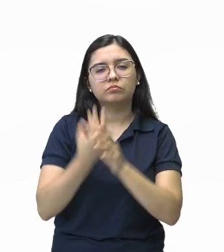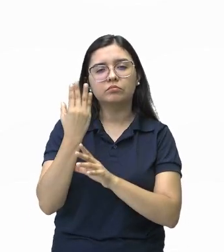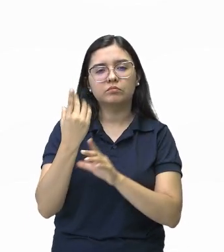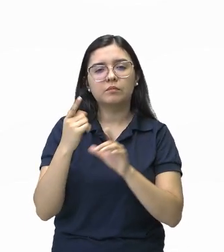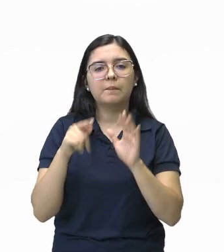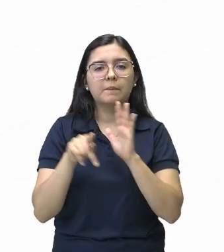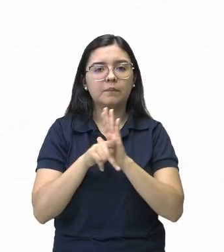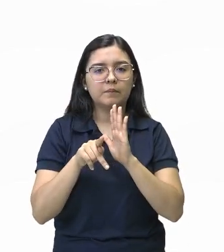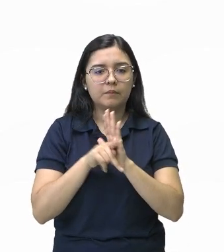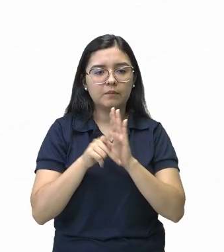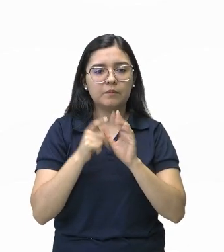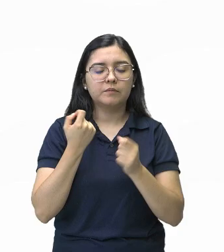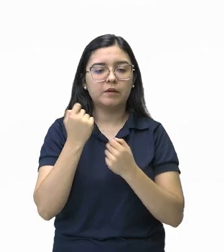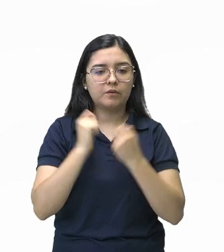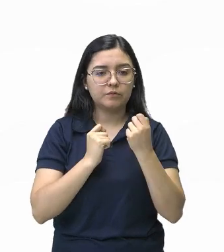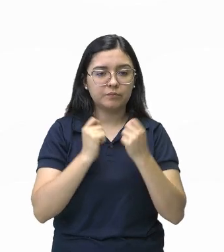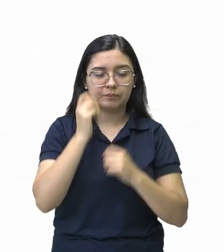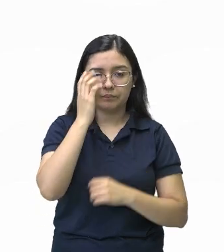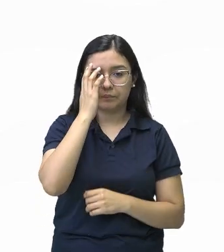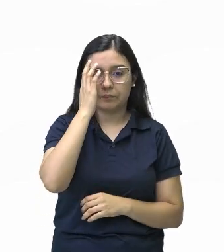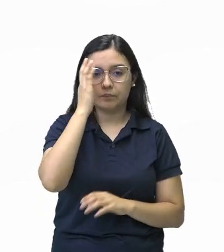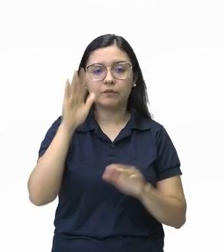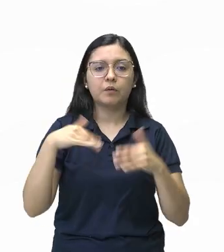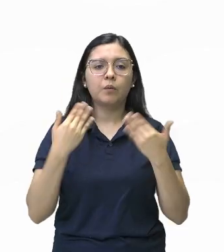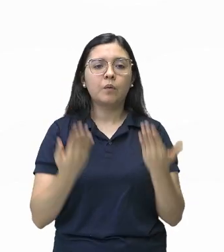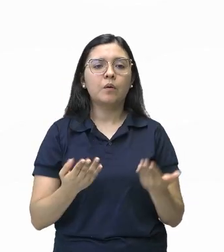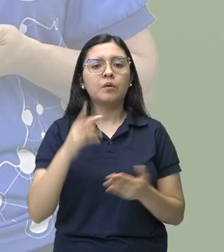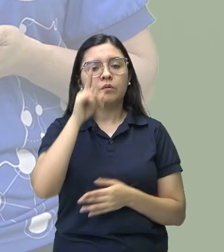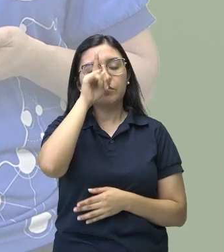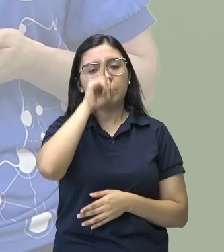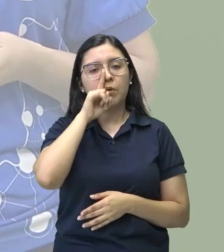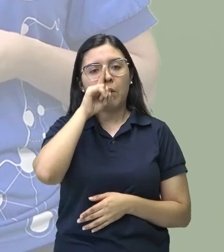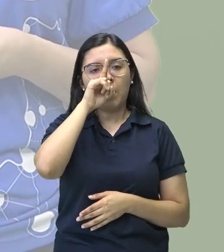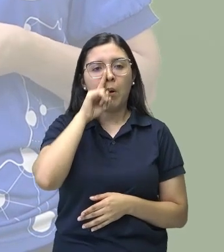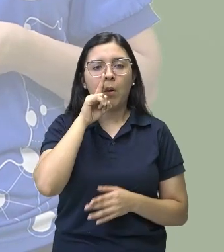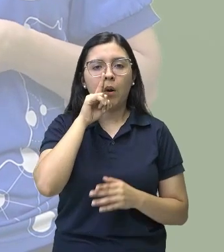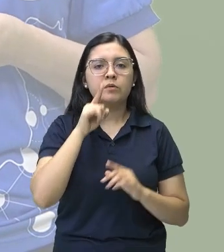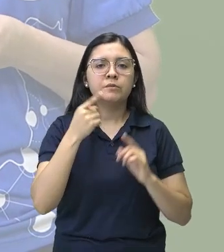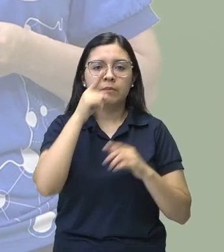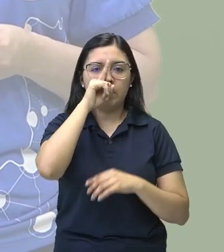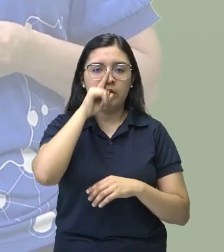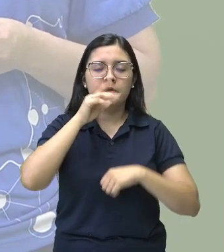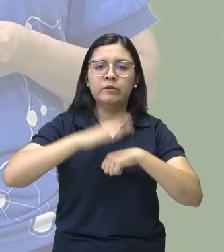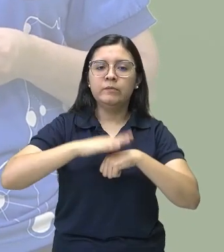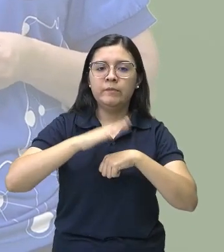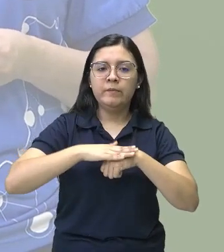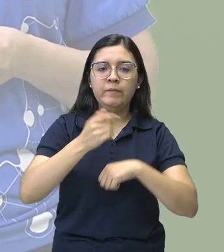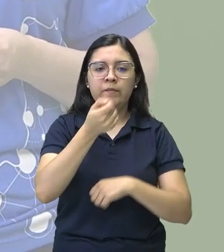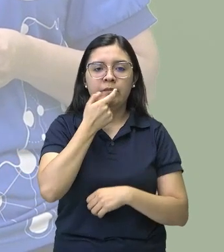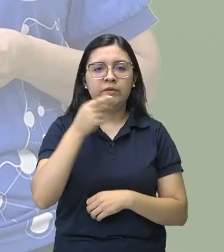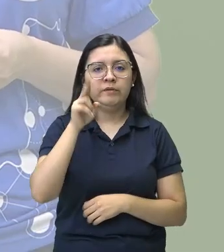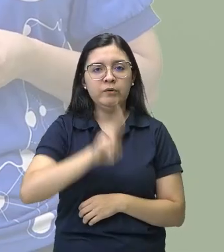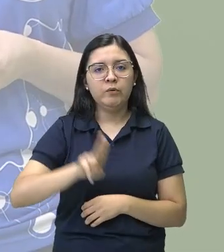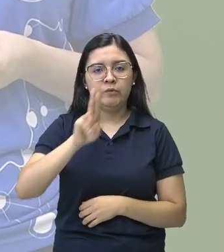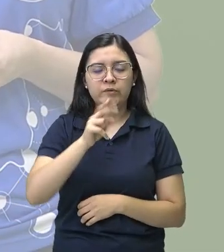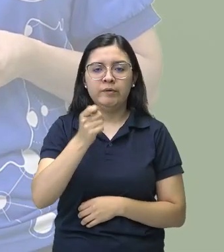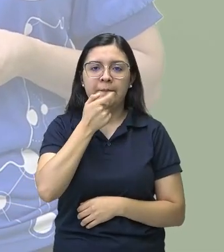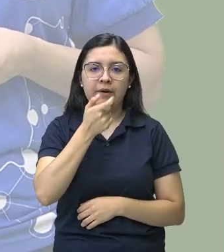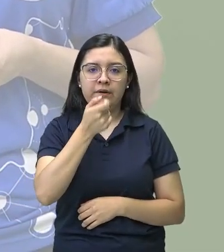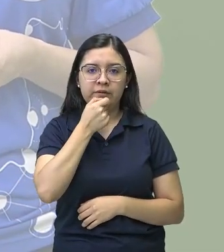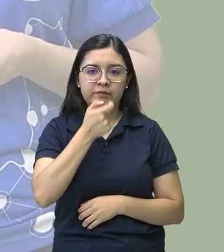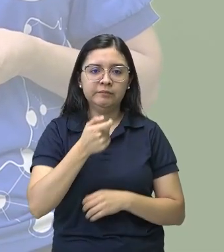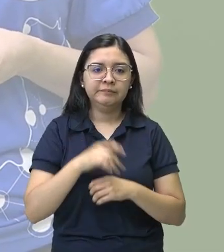da indústria. Quais são os riscos, né, da automedicação e do uso